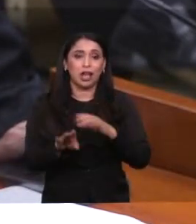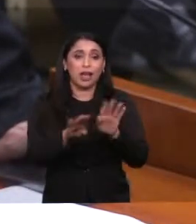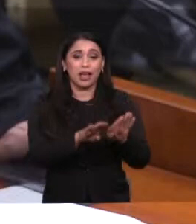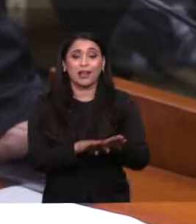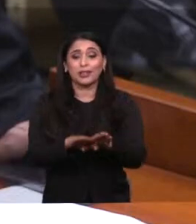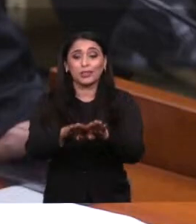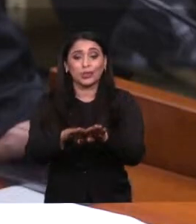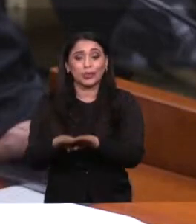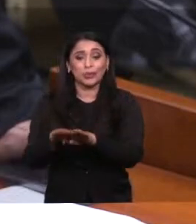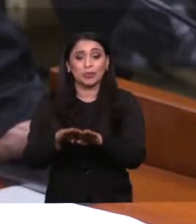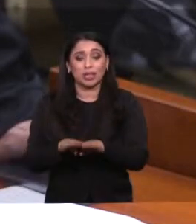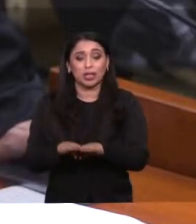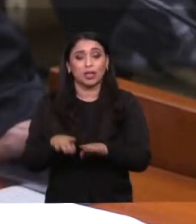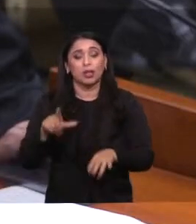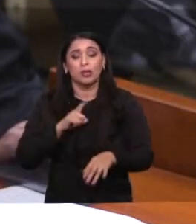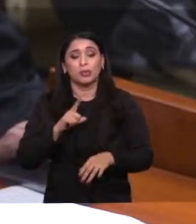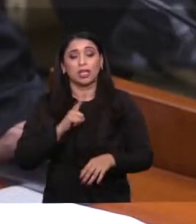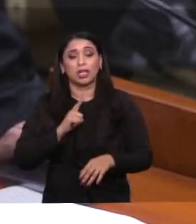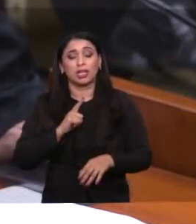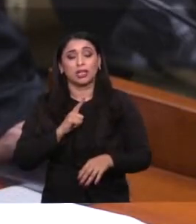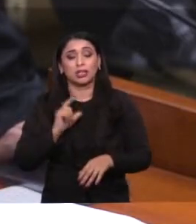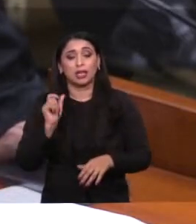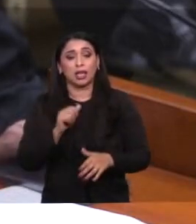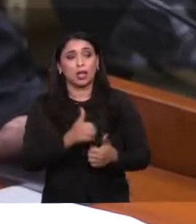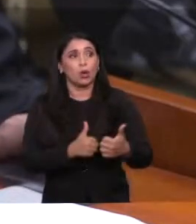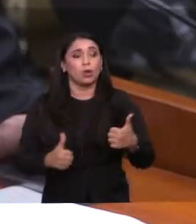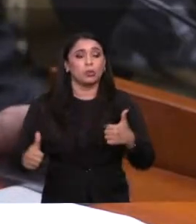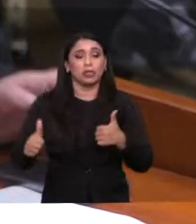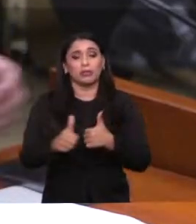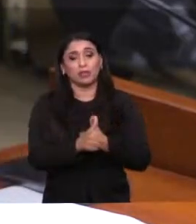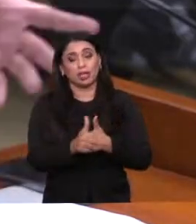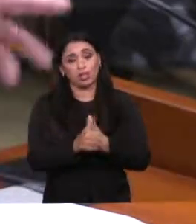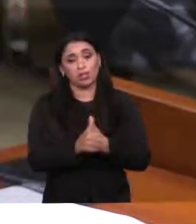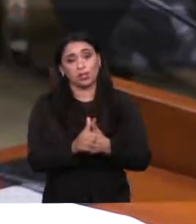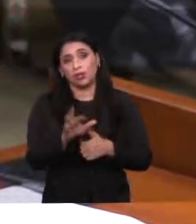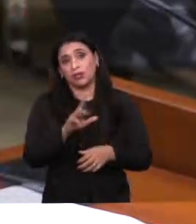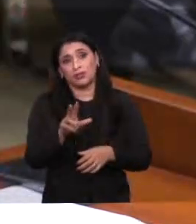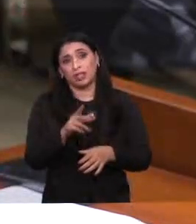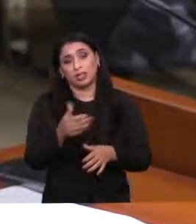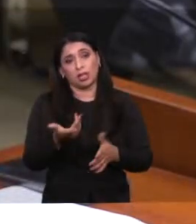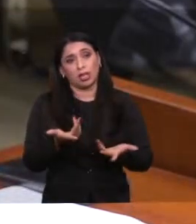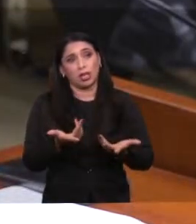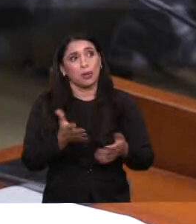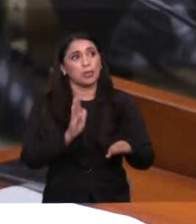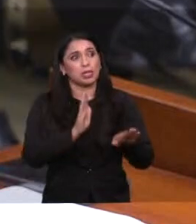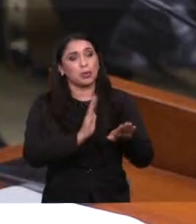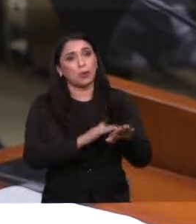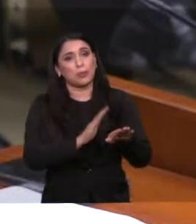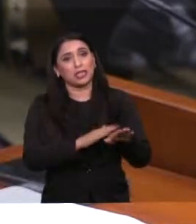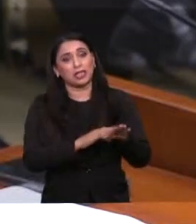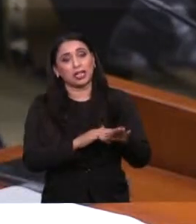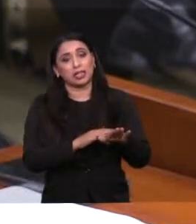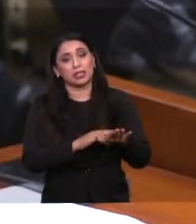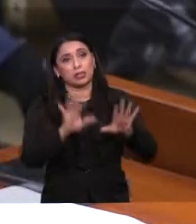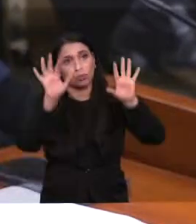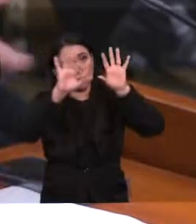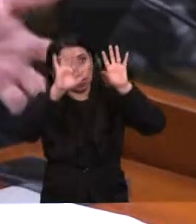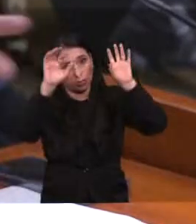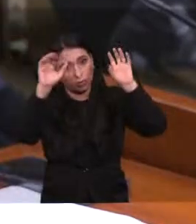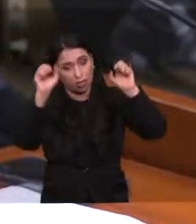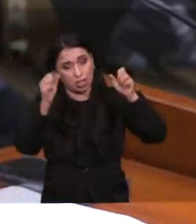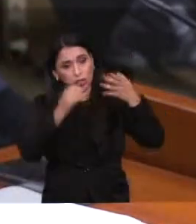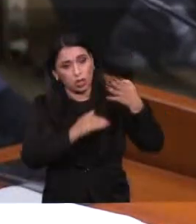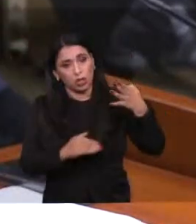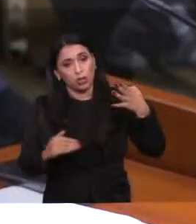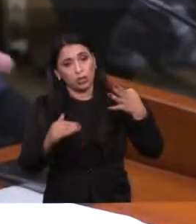porque quem tem foro de prerrogativa de função não vai ser abrangido pela mudança. Então, aqueles processos de competência originária dos tribunais, que